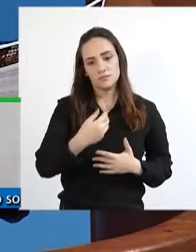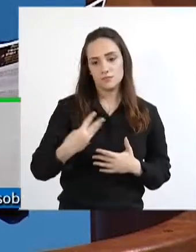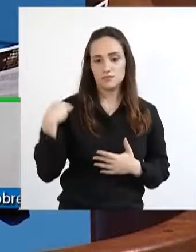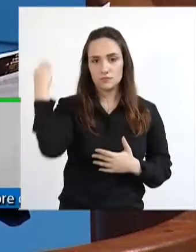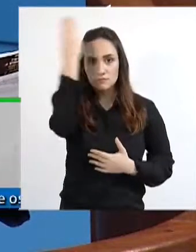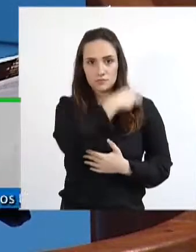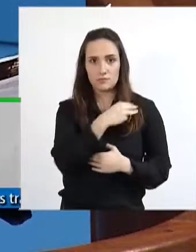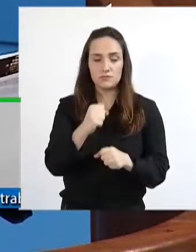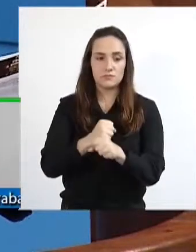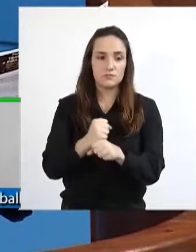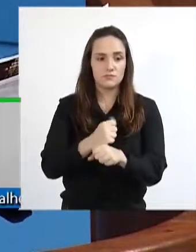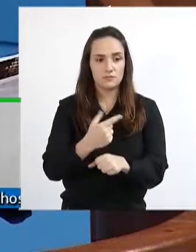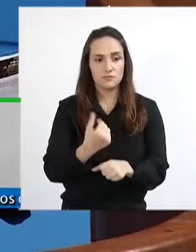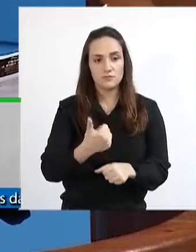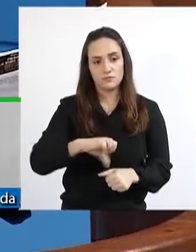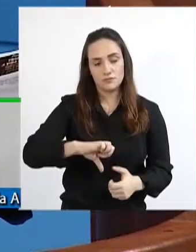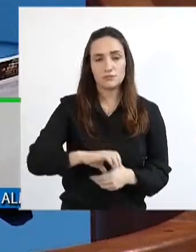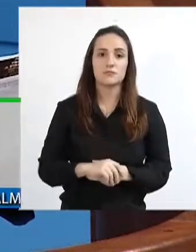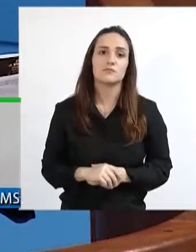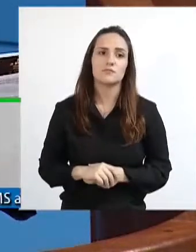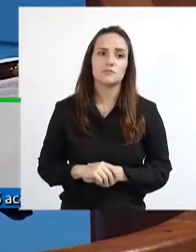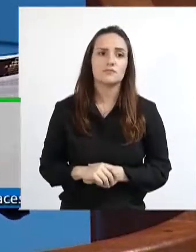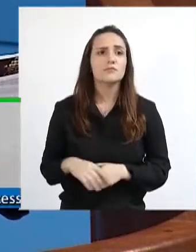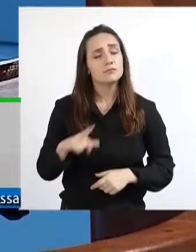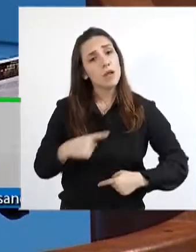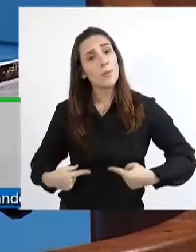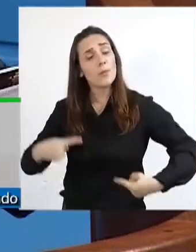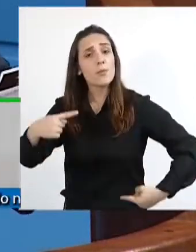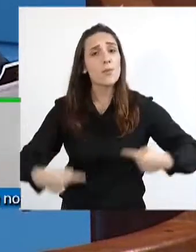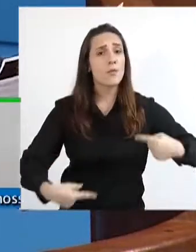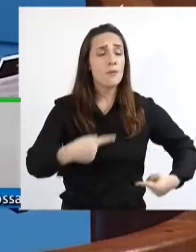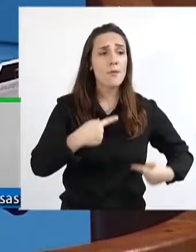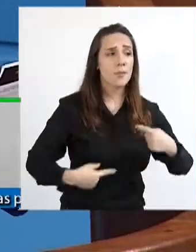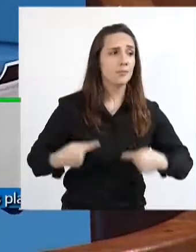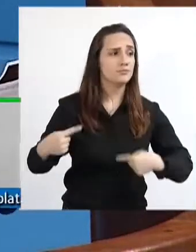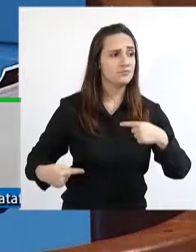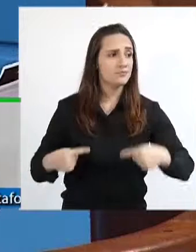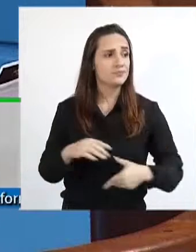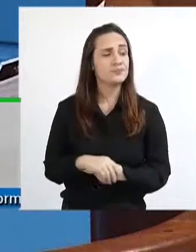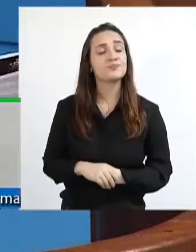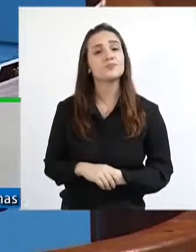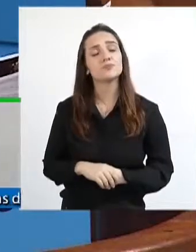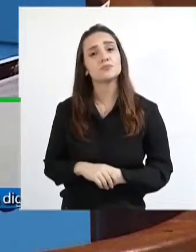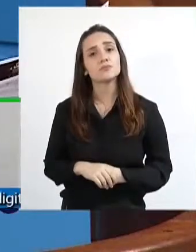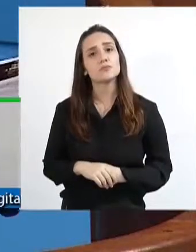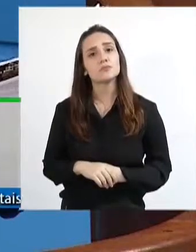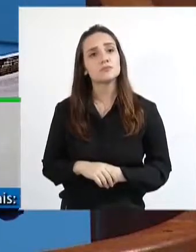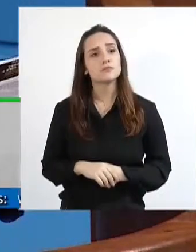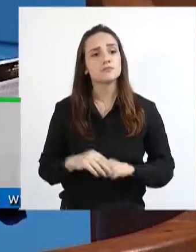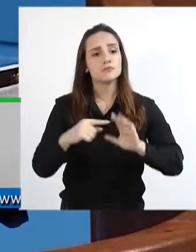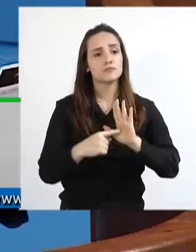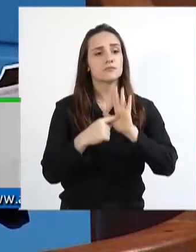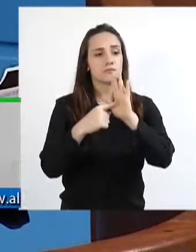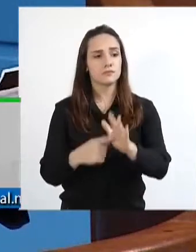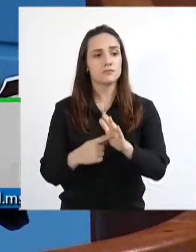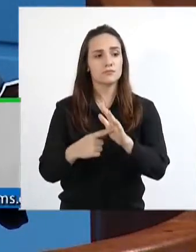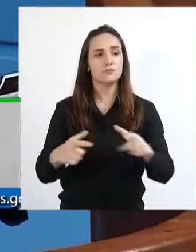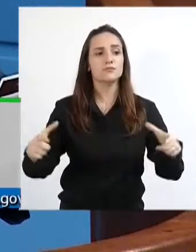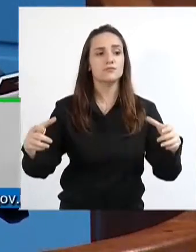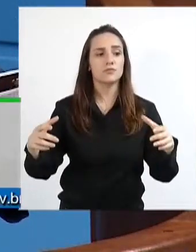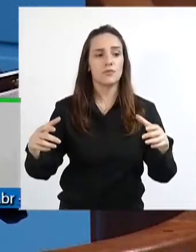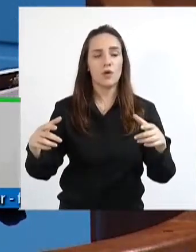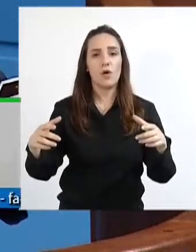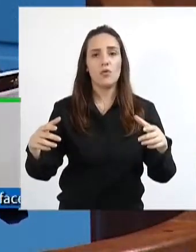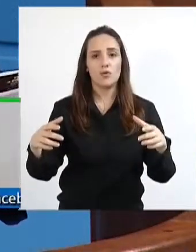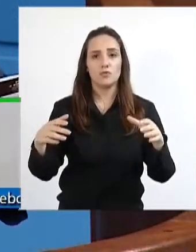maio de 2019, a partir das discussões realizadas, manifestam à sociedade e à bancada federal por Mato Grosso do